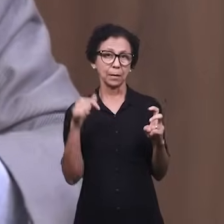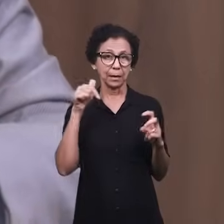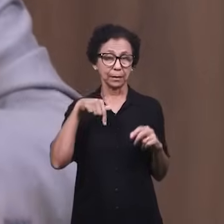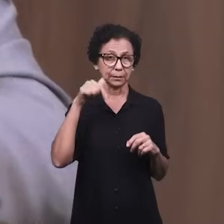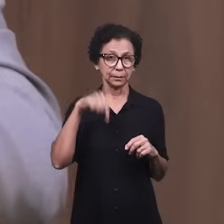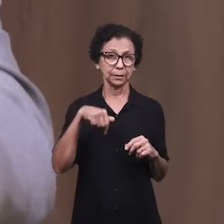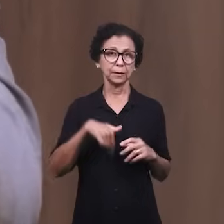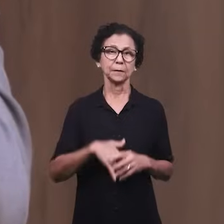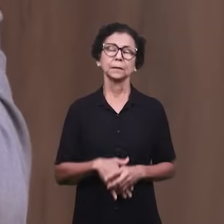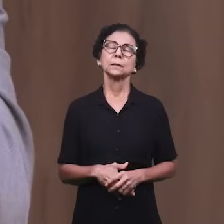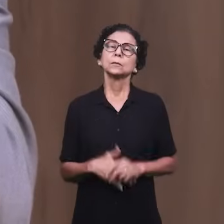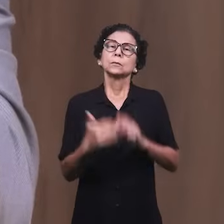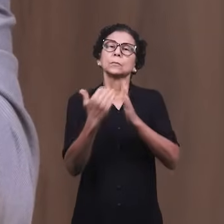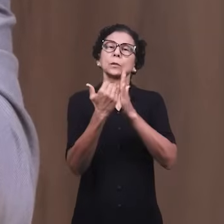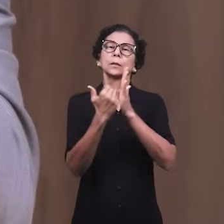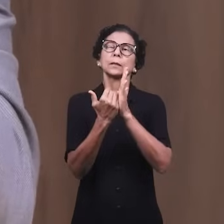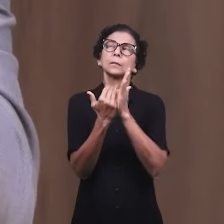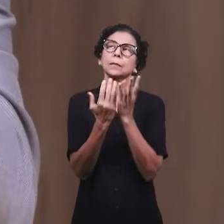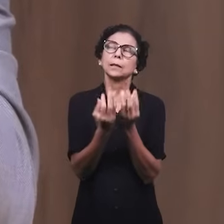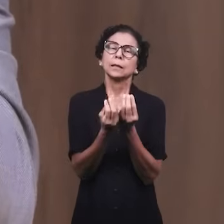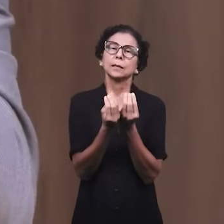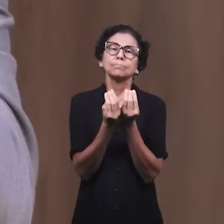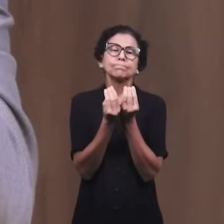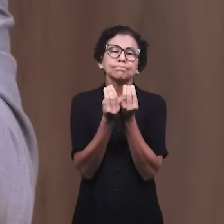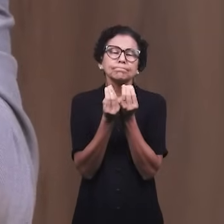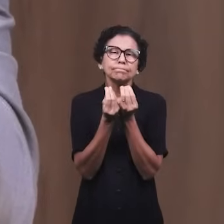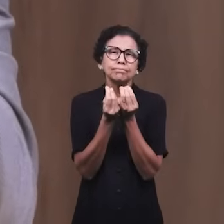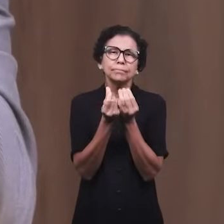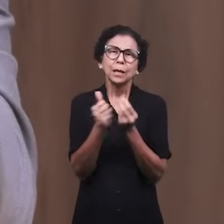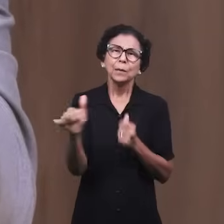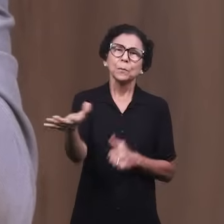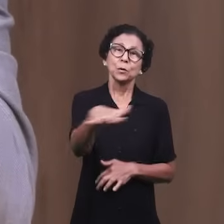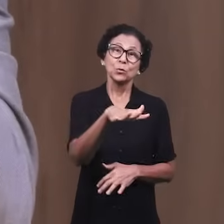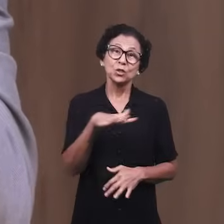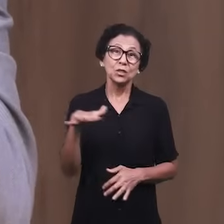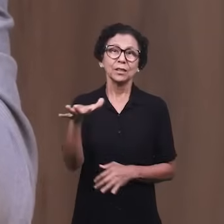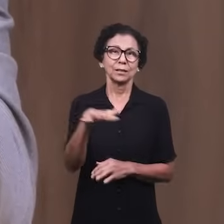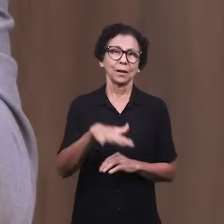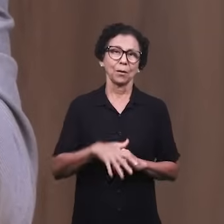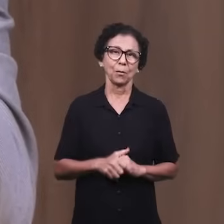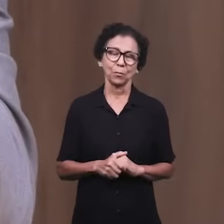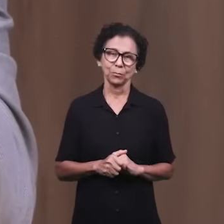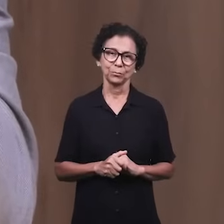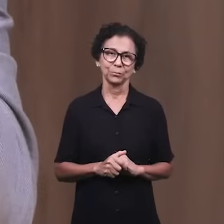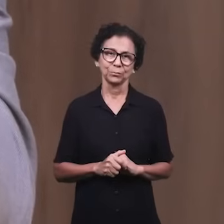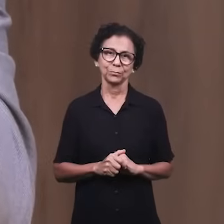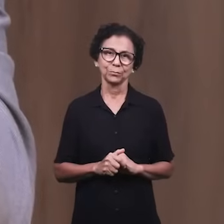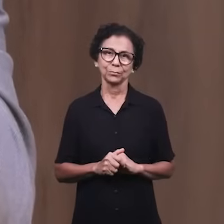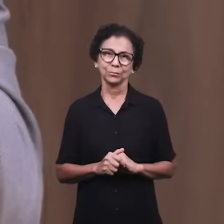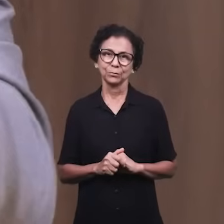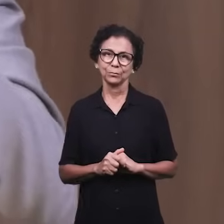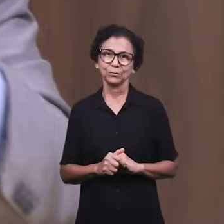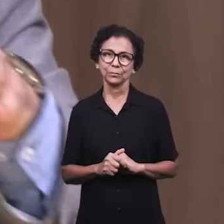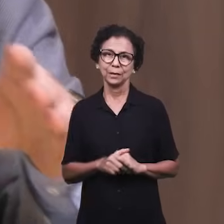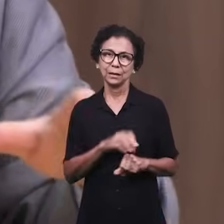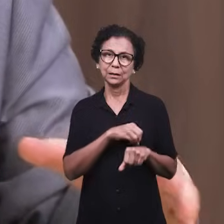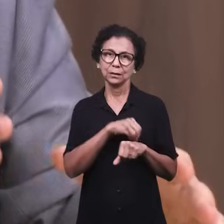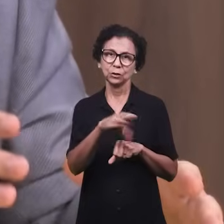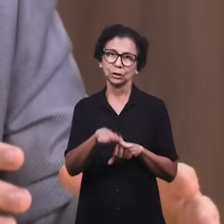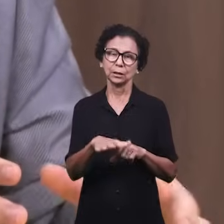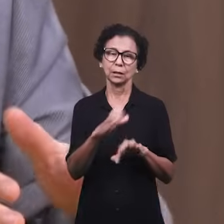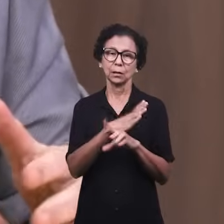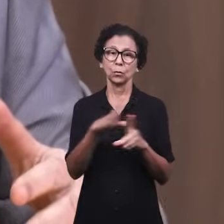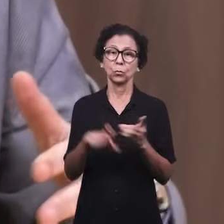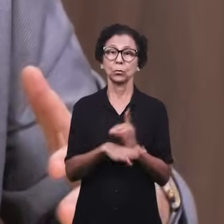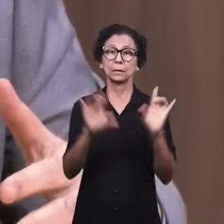nesse programa são temas eh que tratam de maneira genérica naquilo que é a orientação do presbitério para esses cultos